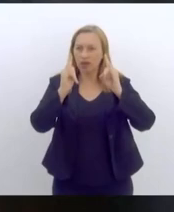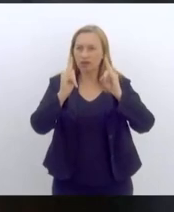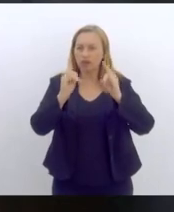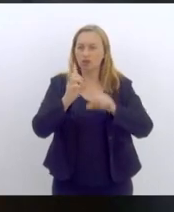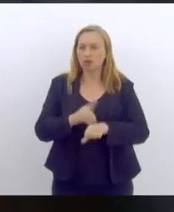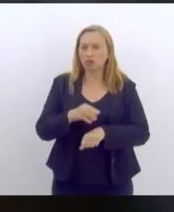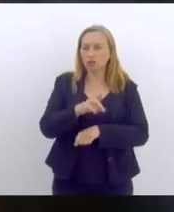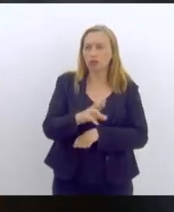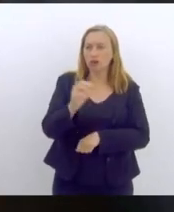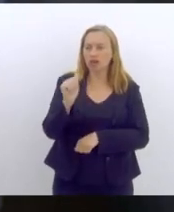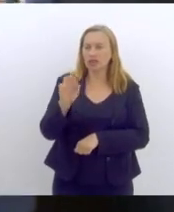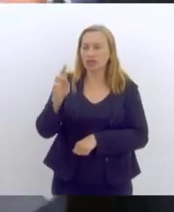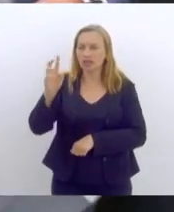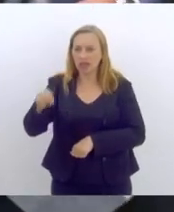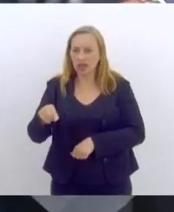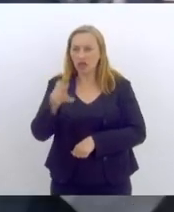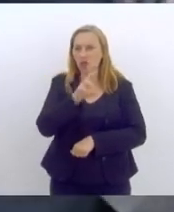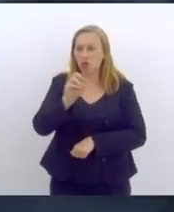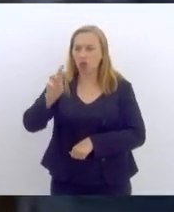senhor presidente